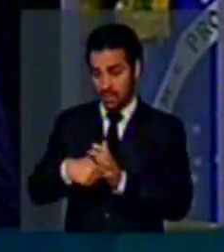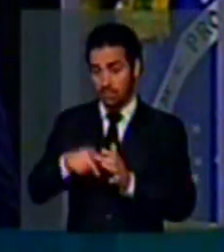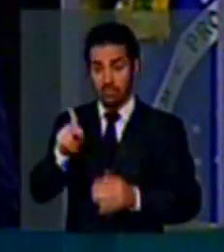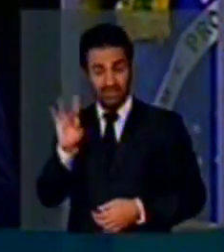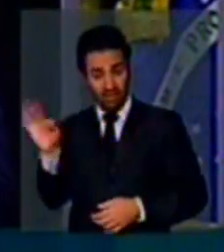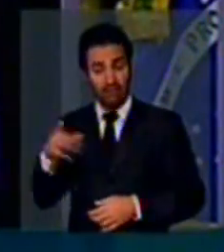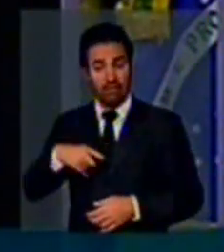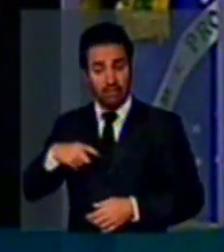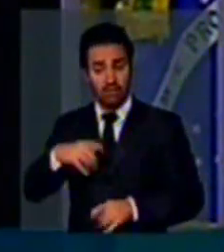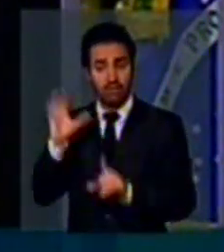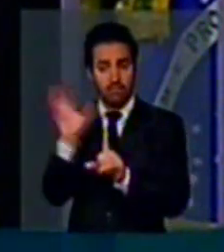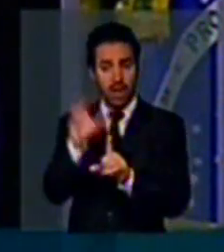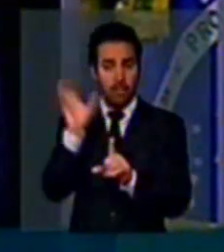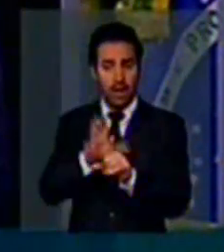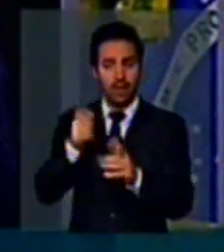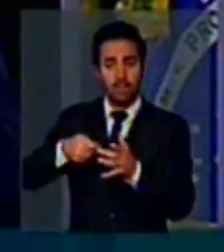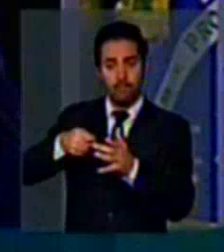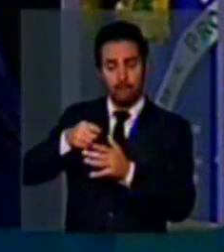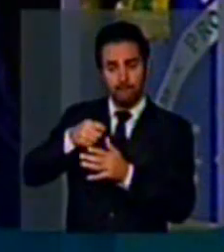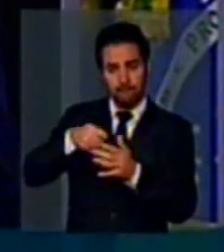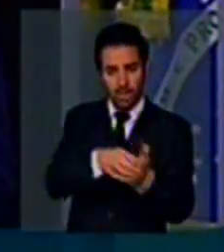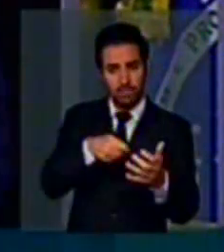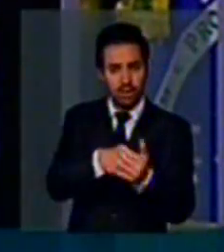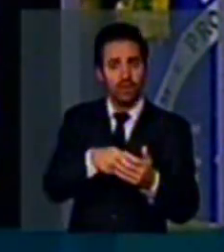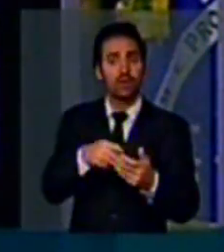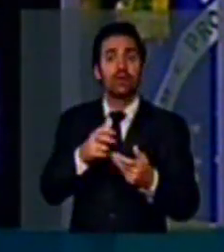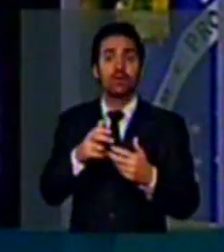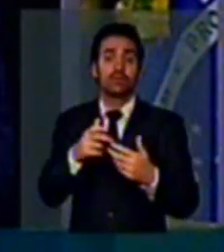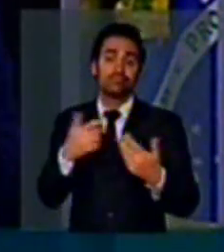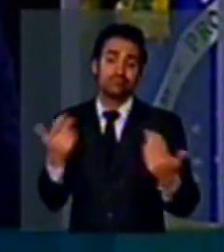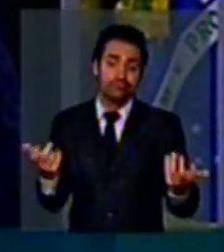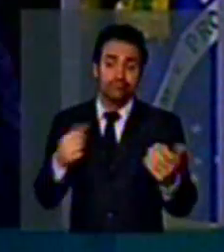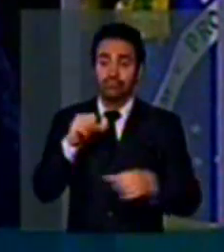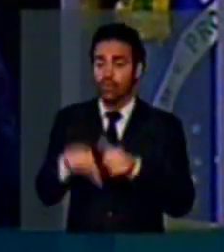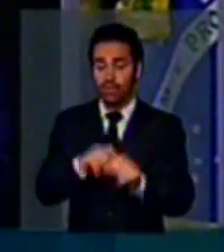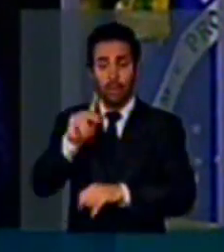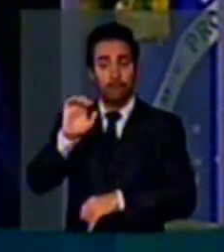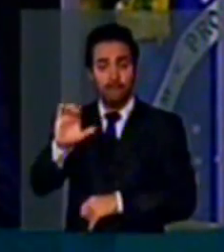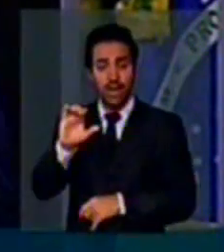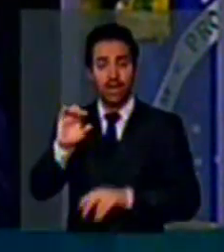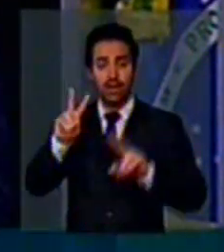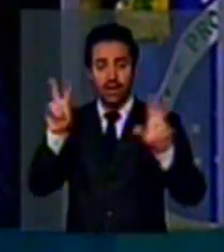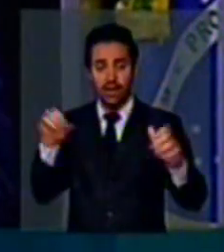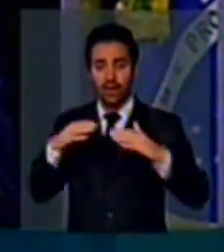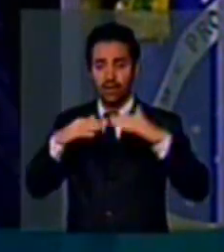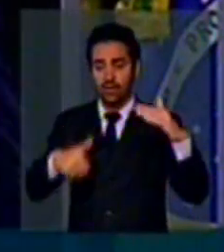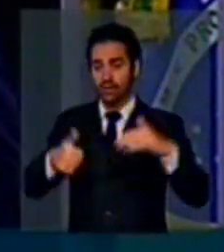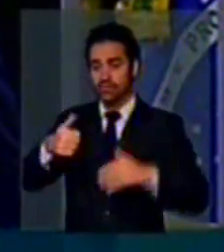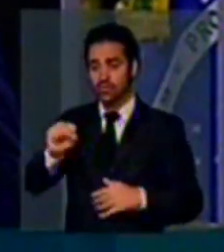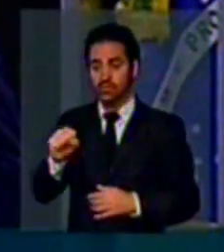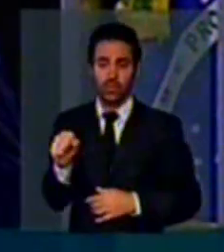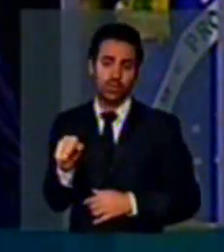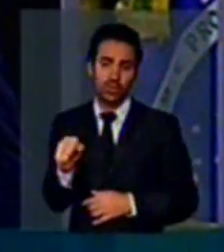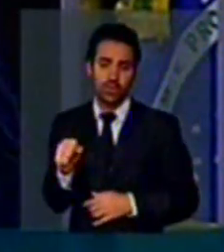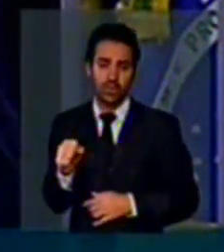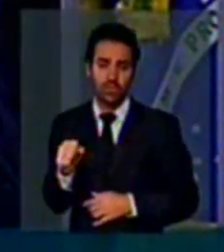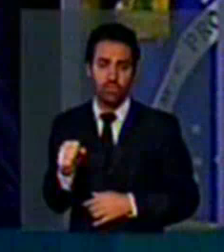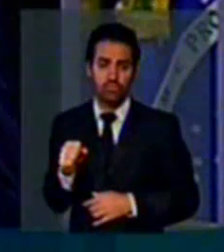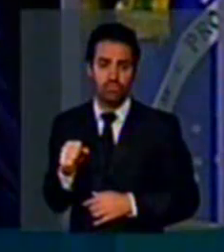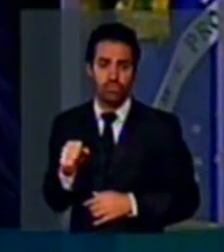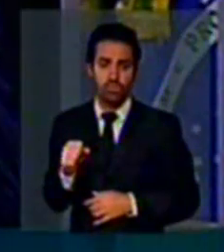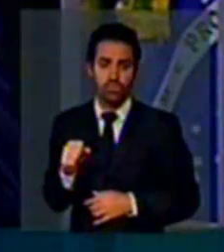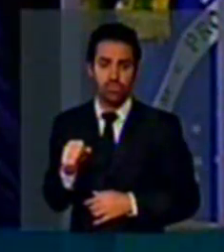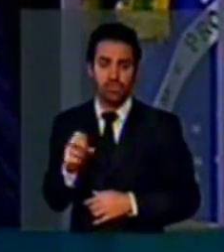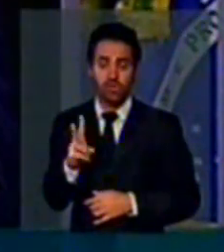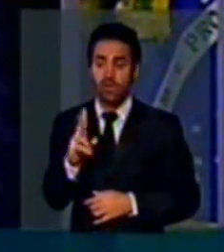PT, estamos mudando aqui, né, infelizmente, a PEC, que trata da diminuição da maioridade penal. Ou seja, vamos